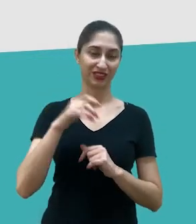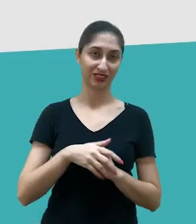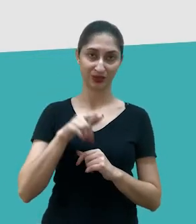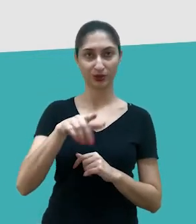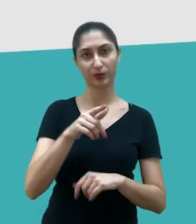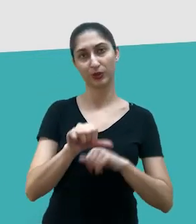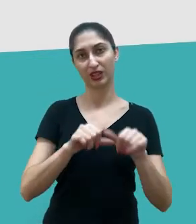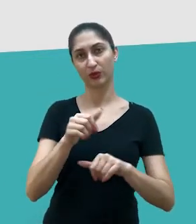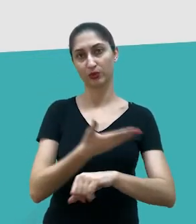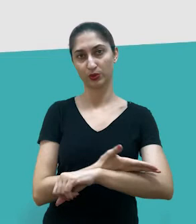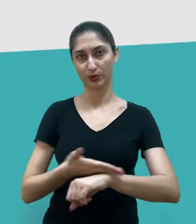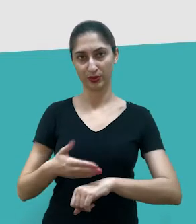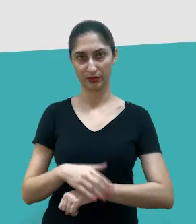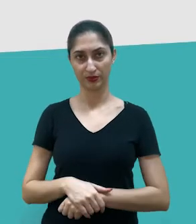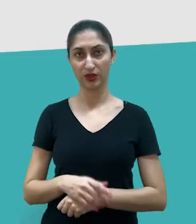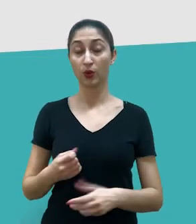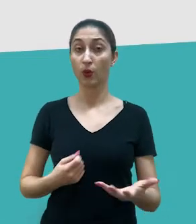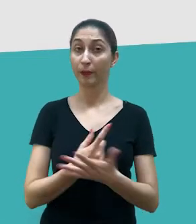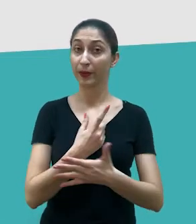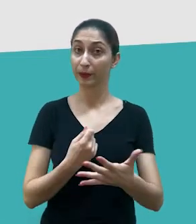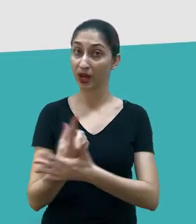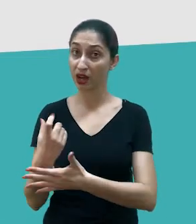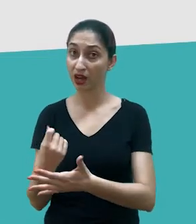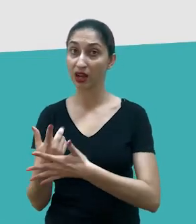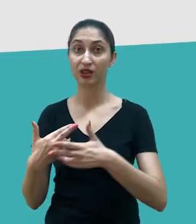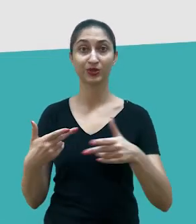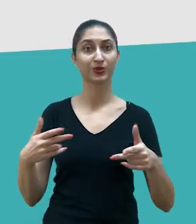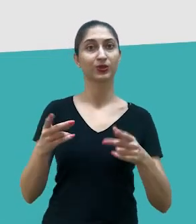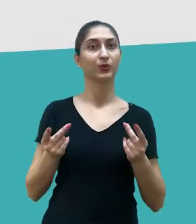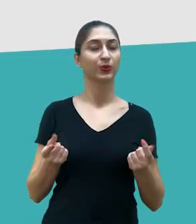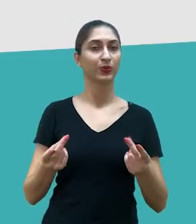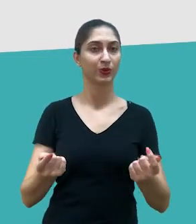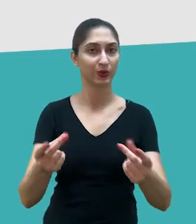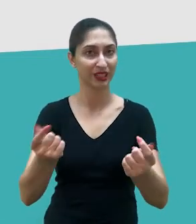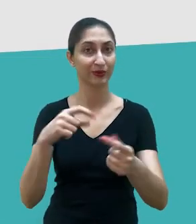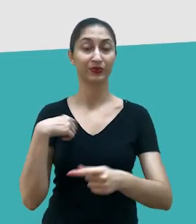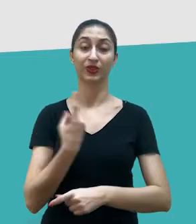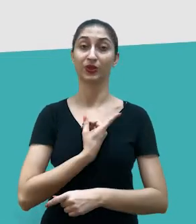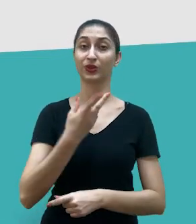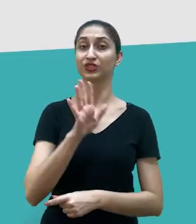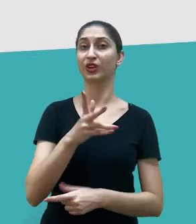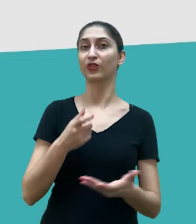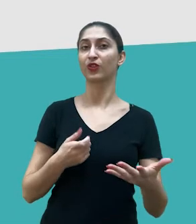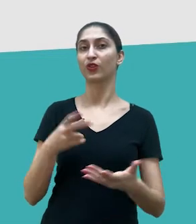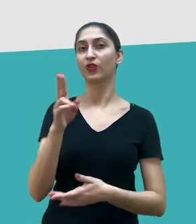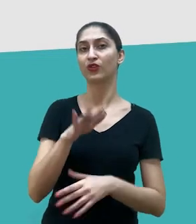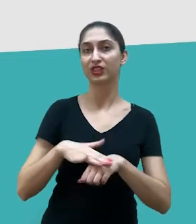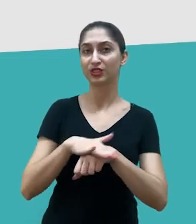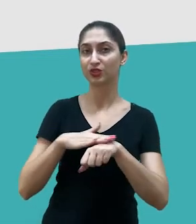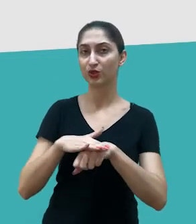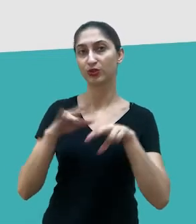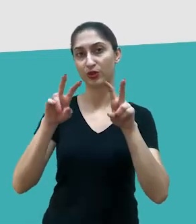mudança de hábito. Não é comprar coisas que durem. A gente já tinha conversado, não é, sobre